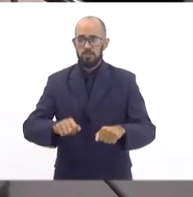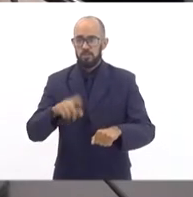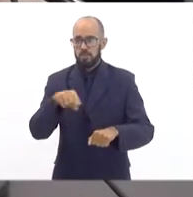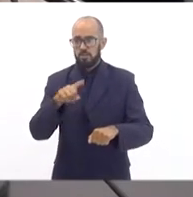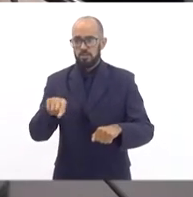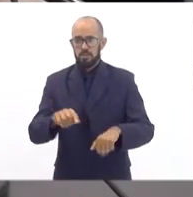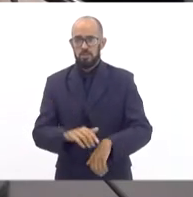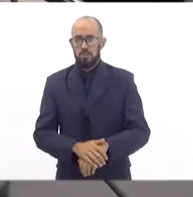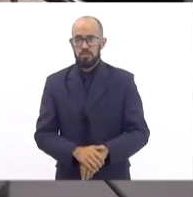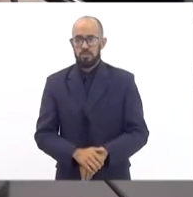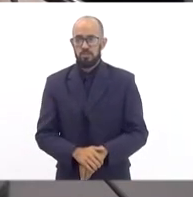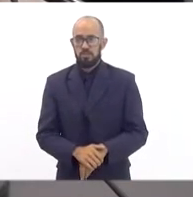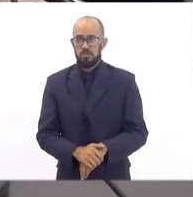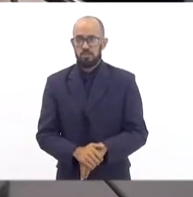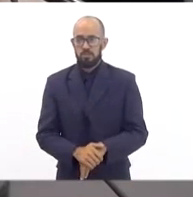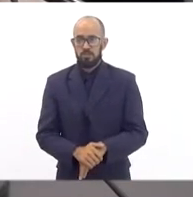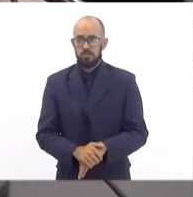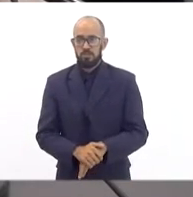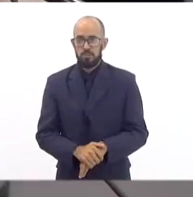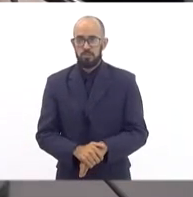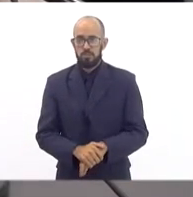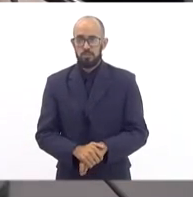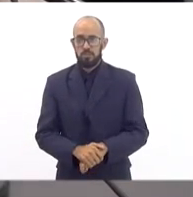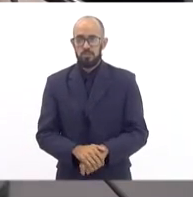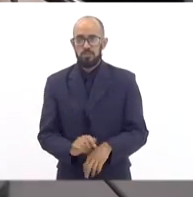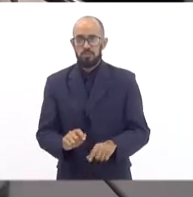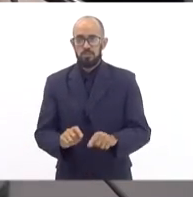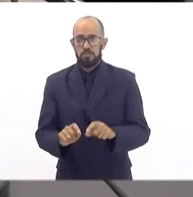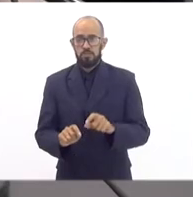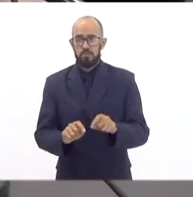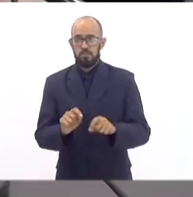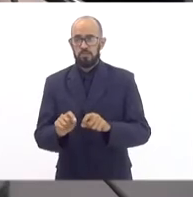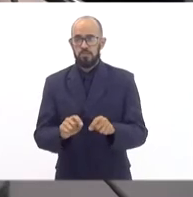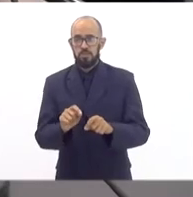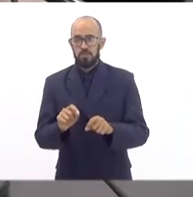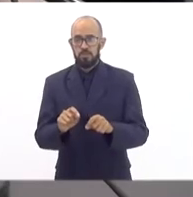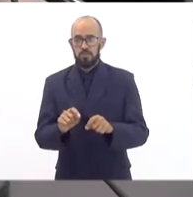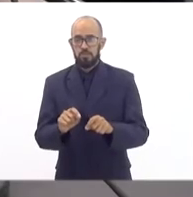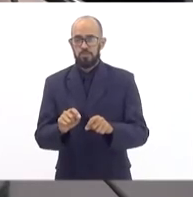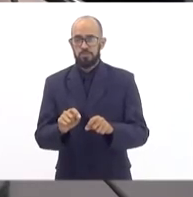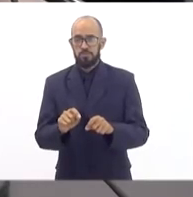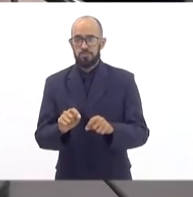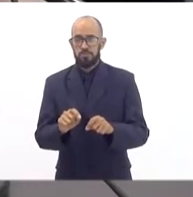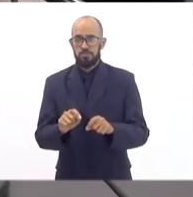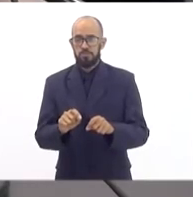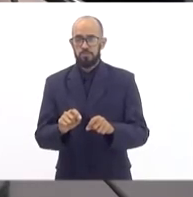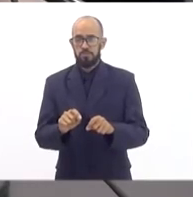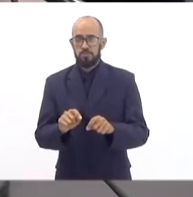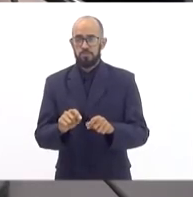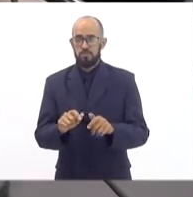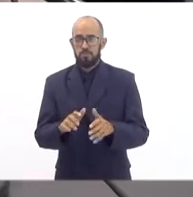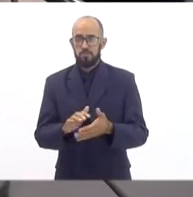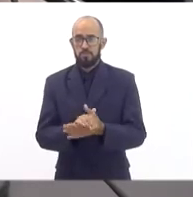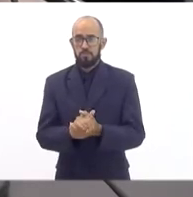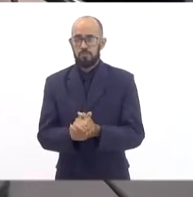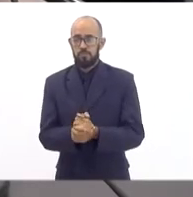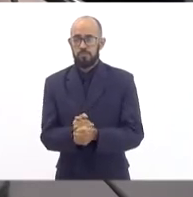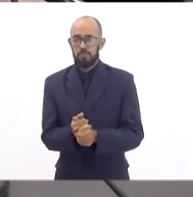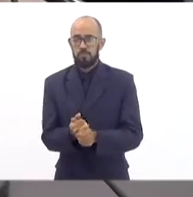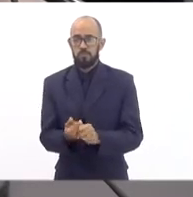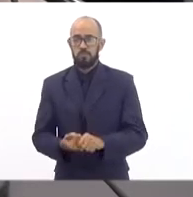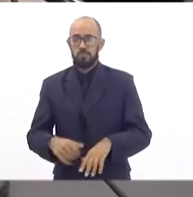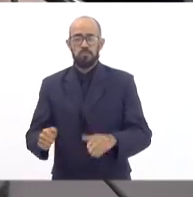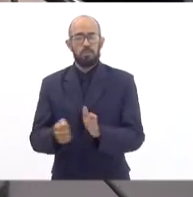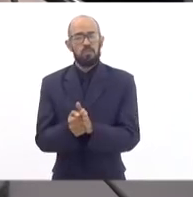saiu o decreto de calamidade pública, saiu um decreto também suspendendo